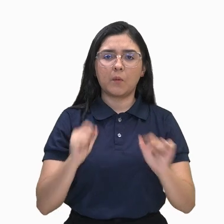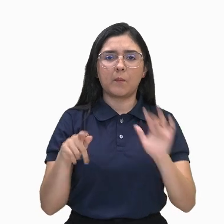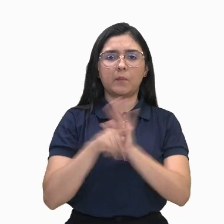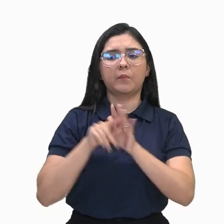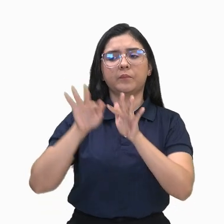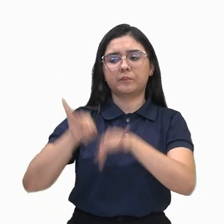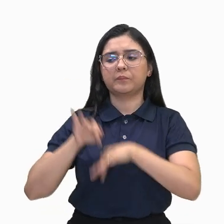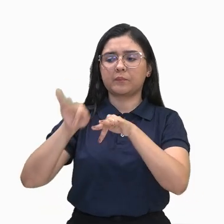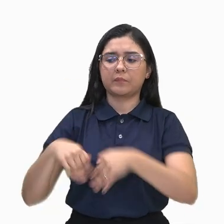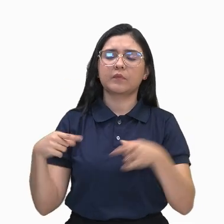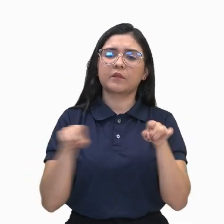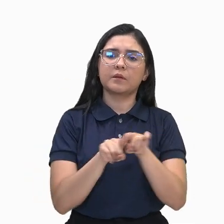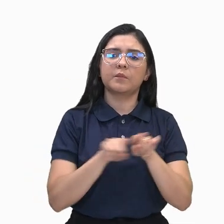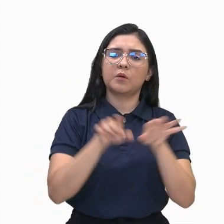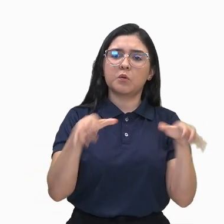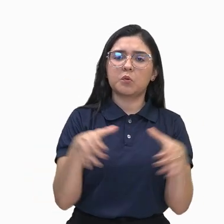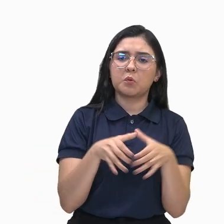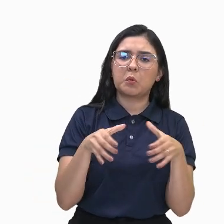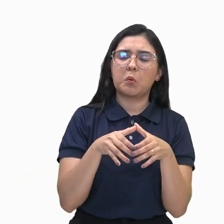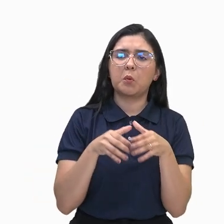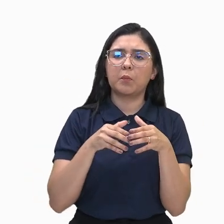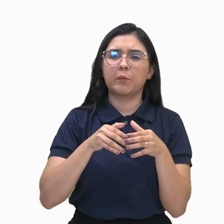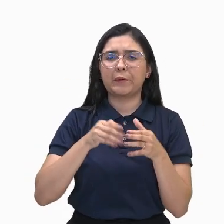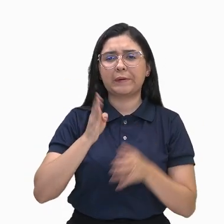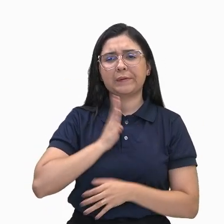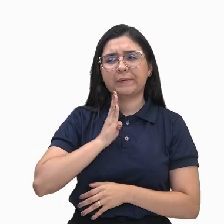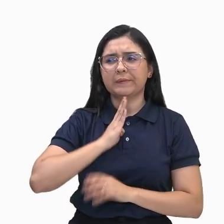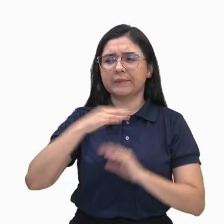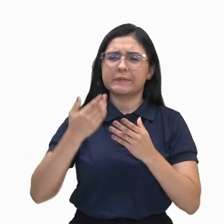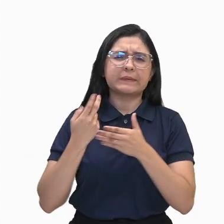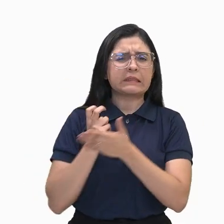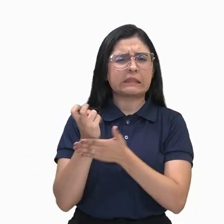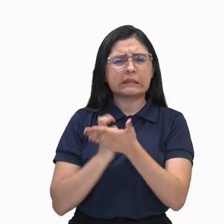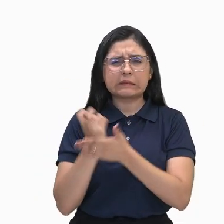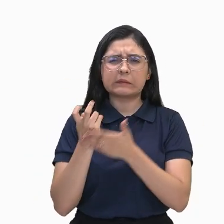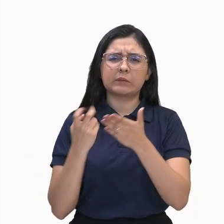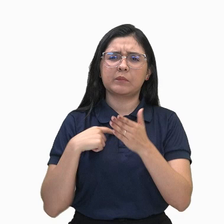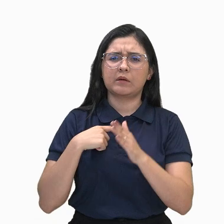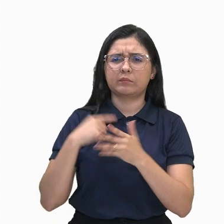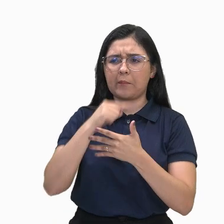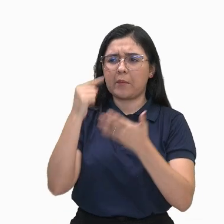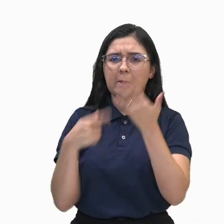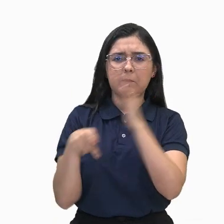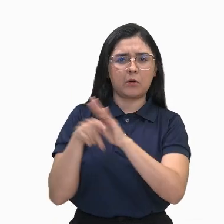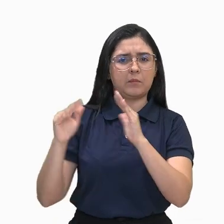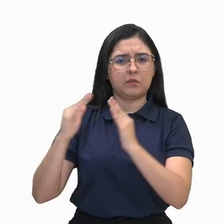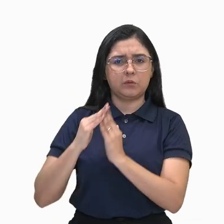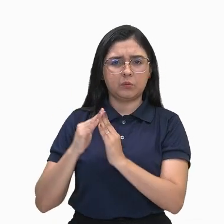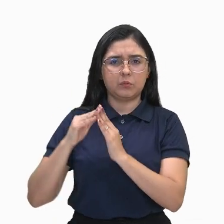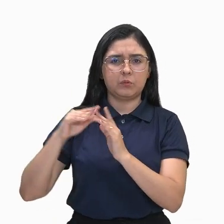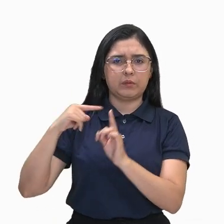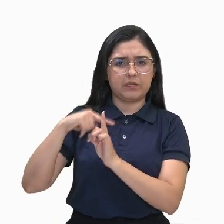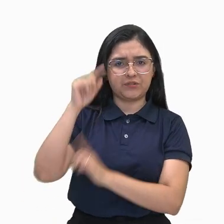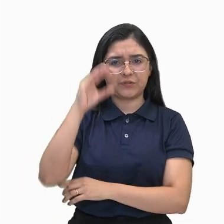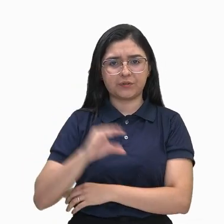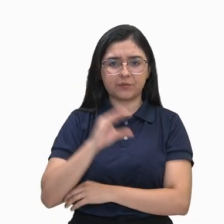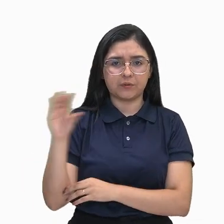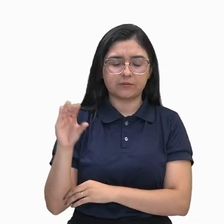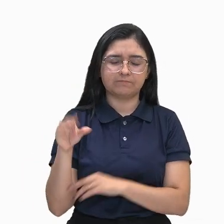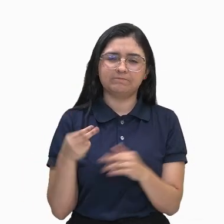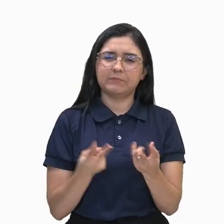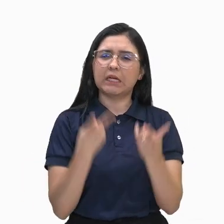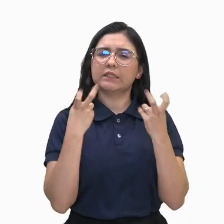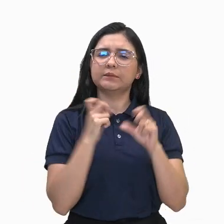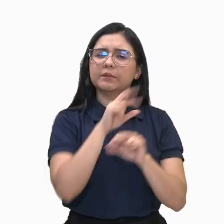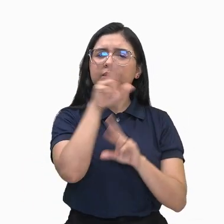também começou a incomodar-se com alguns ideais do catolicismo. Então a gente vê que não é só algo